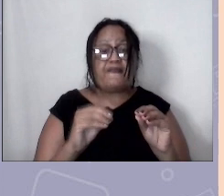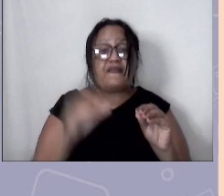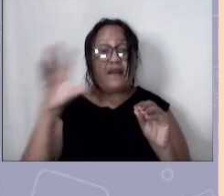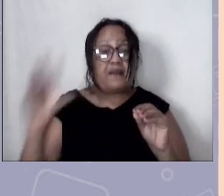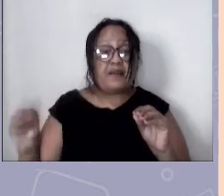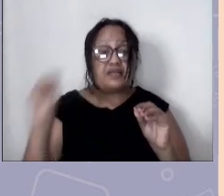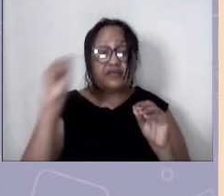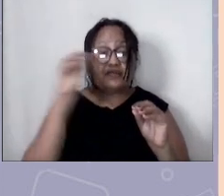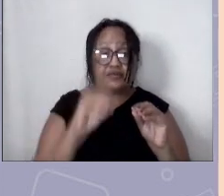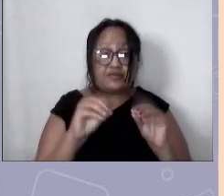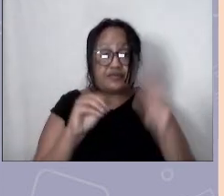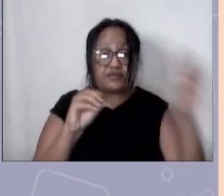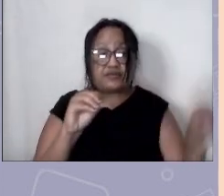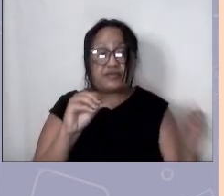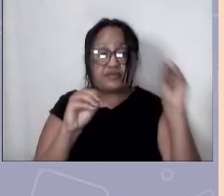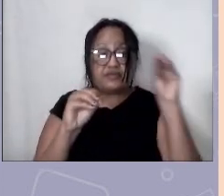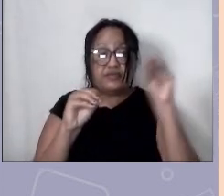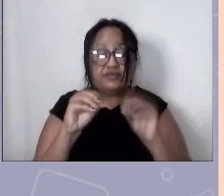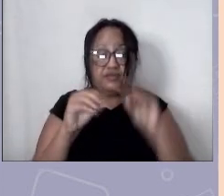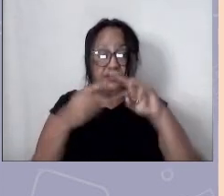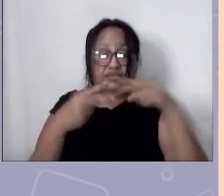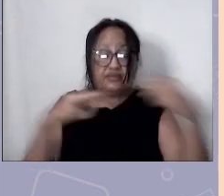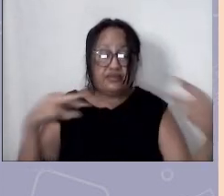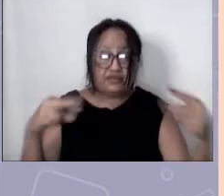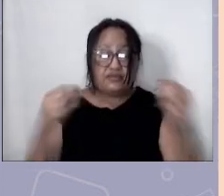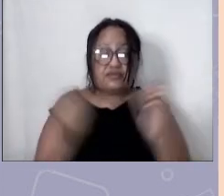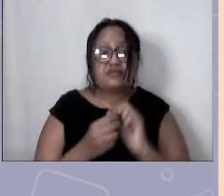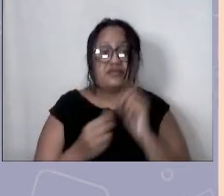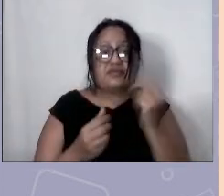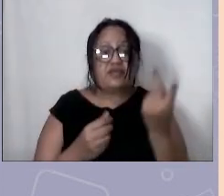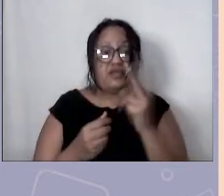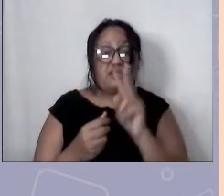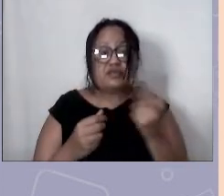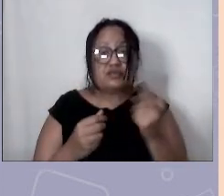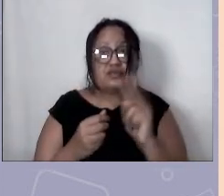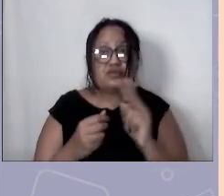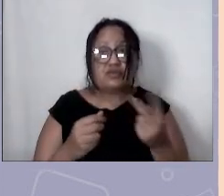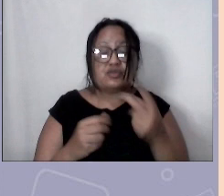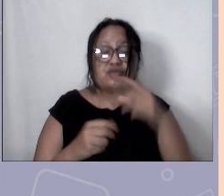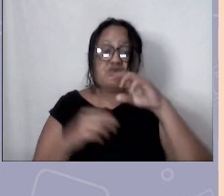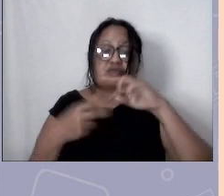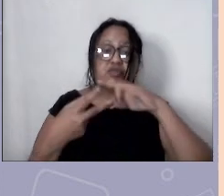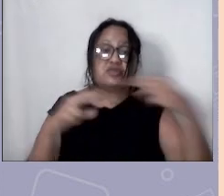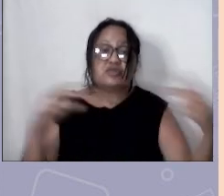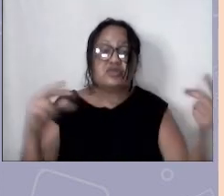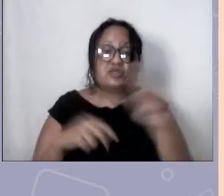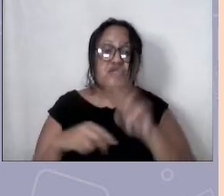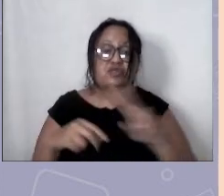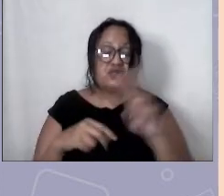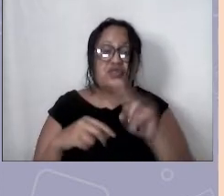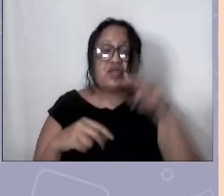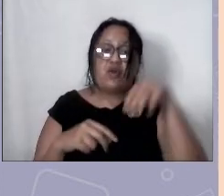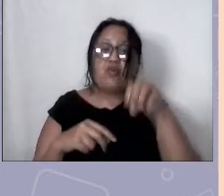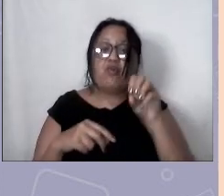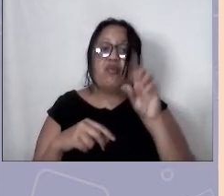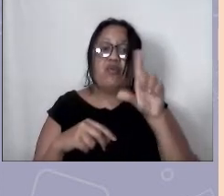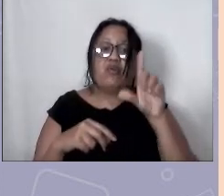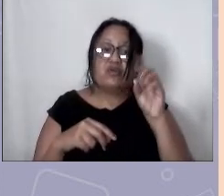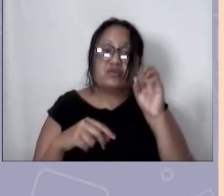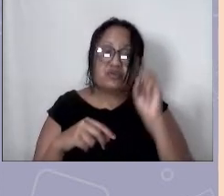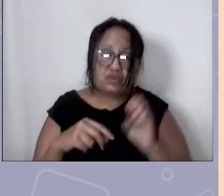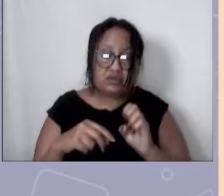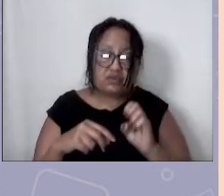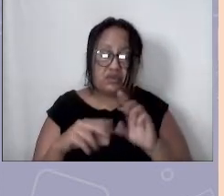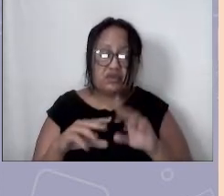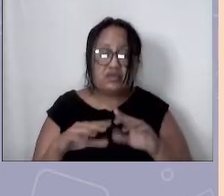de uma sequência de DNA de uma das duas fitas de DNA e usar ele como molde para se